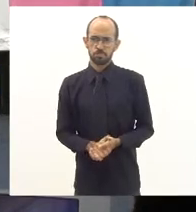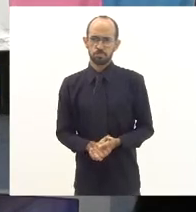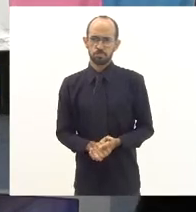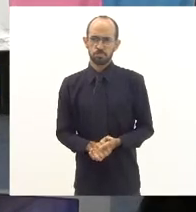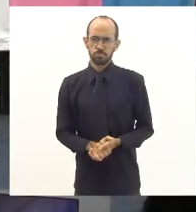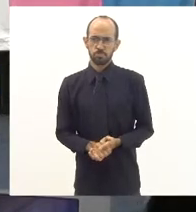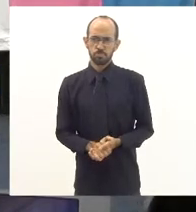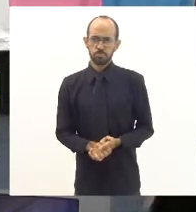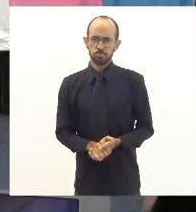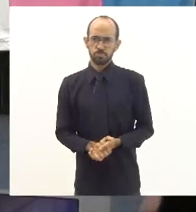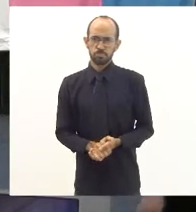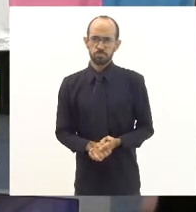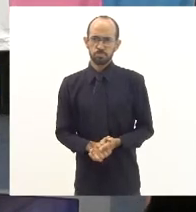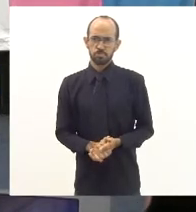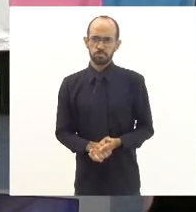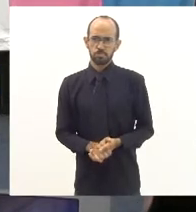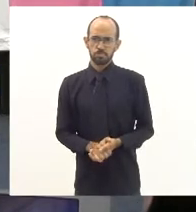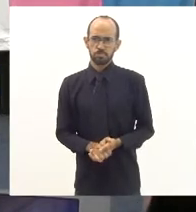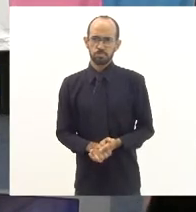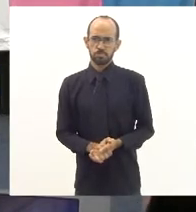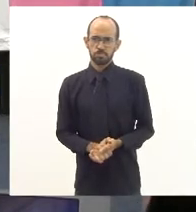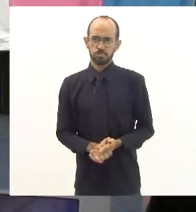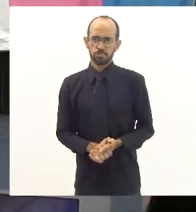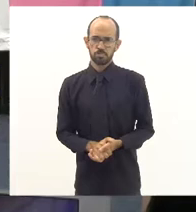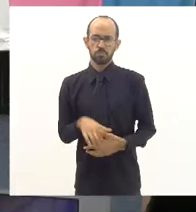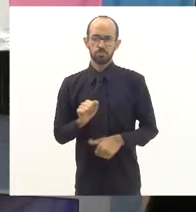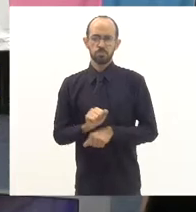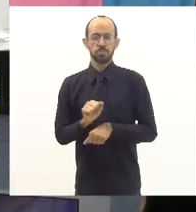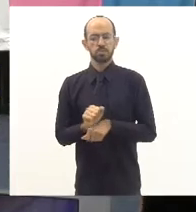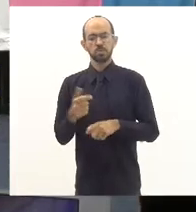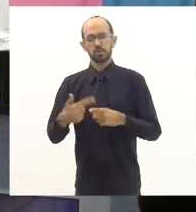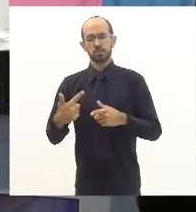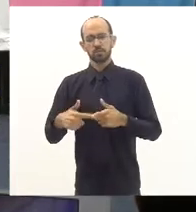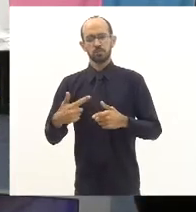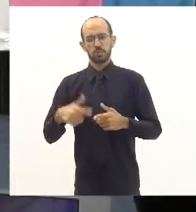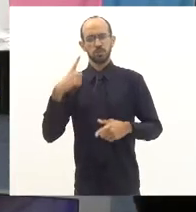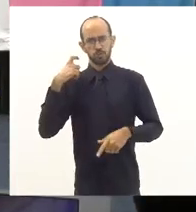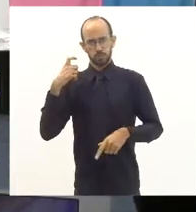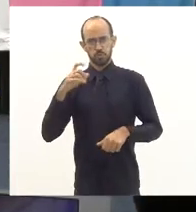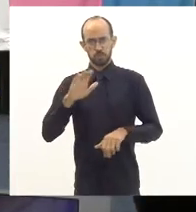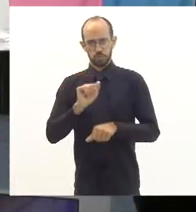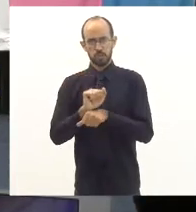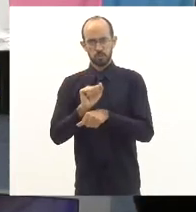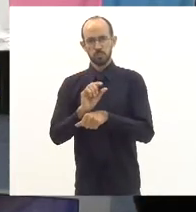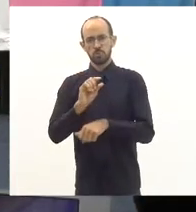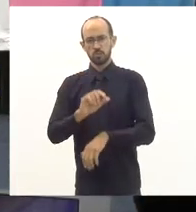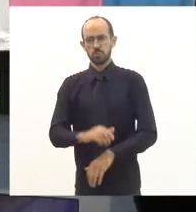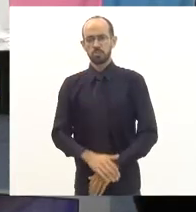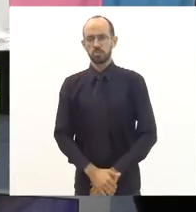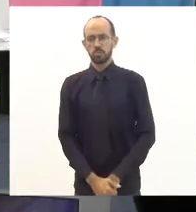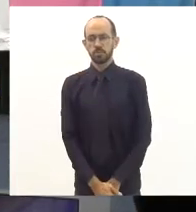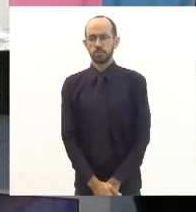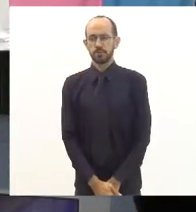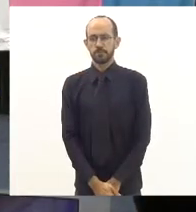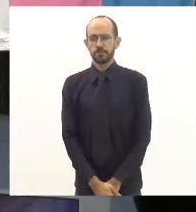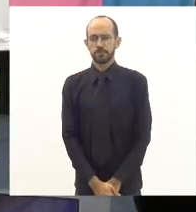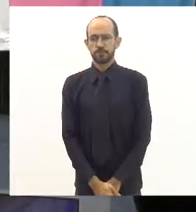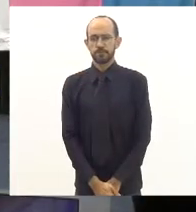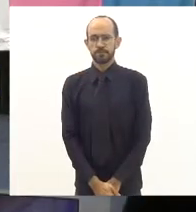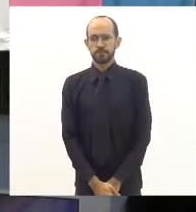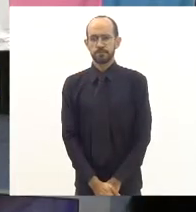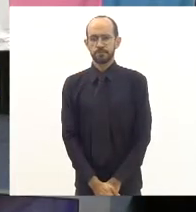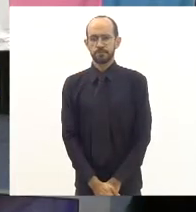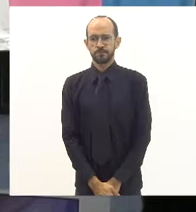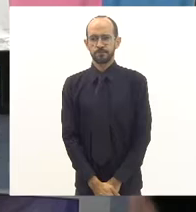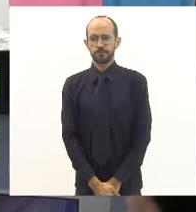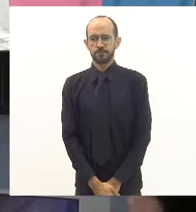né, lembrando da Resolução 12 do Conselho Nacional de Combate à Discriminação e da Resolução 1/2018 do MEC